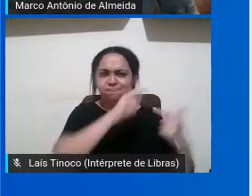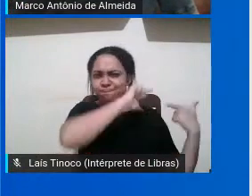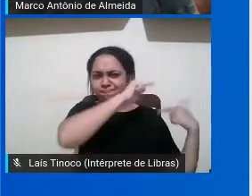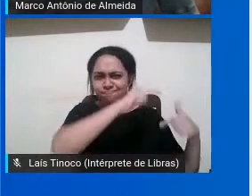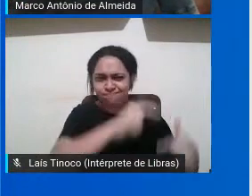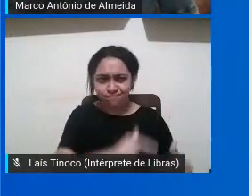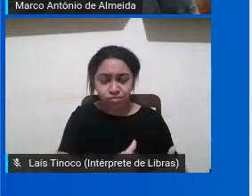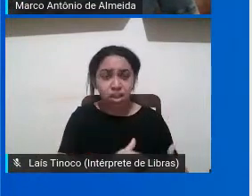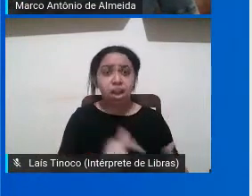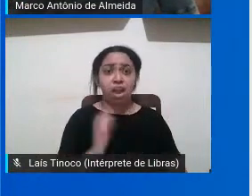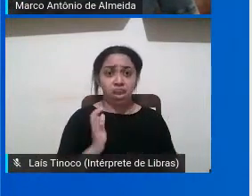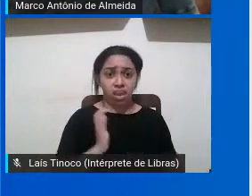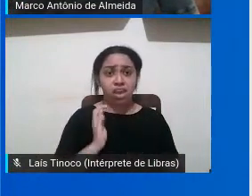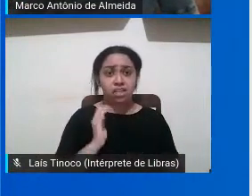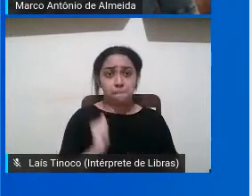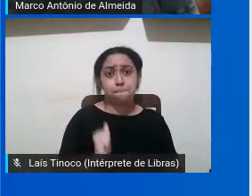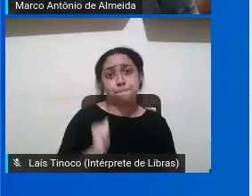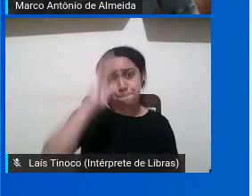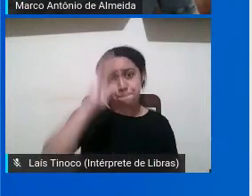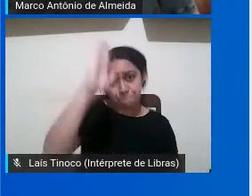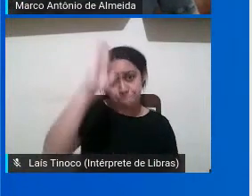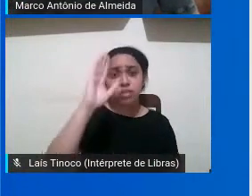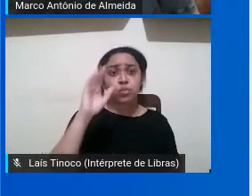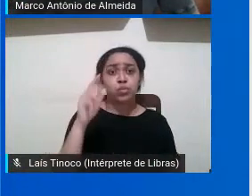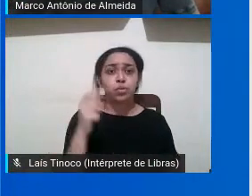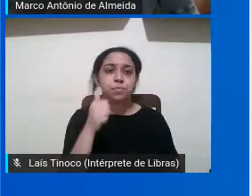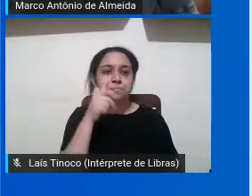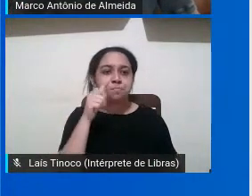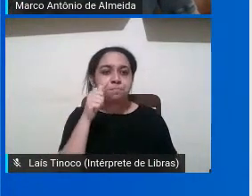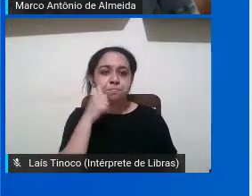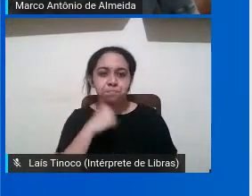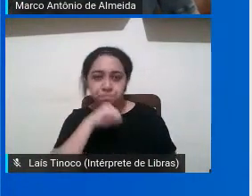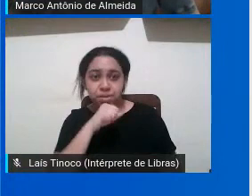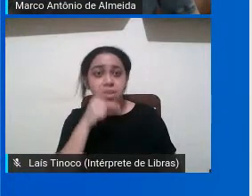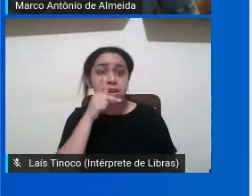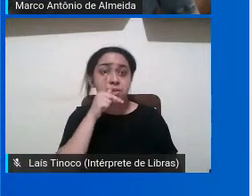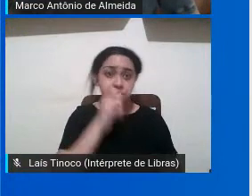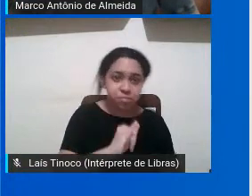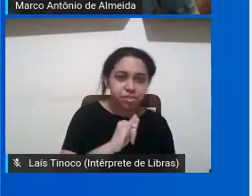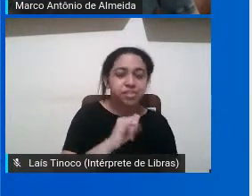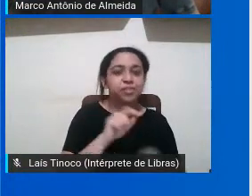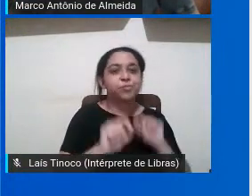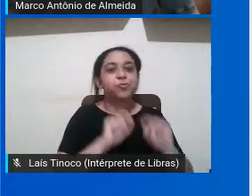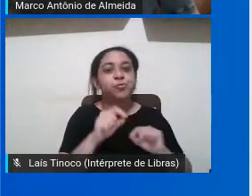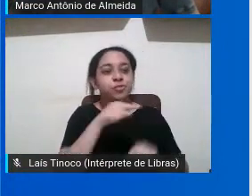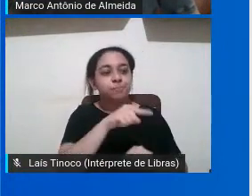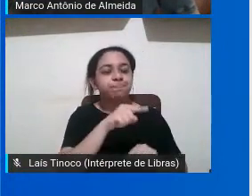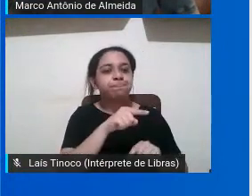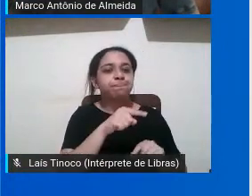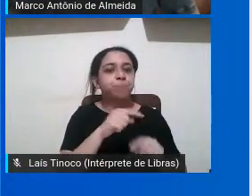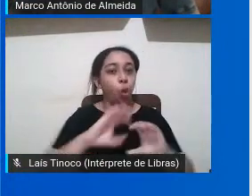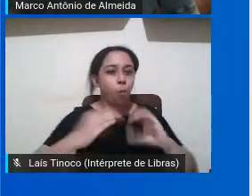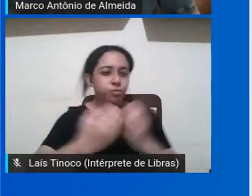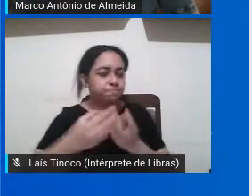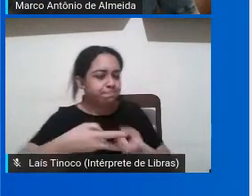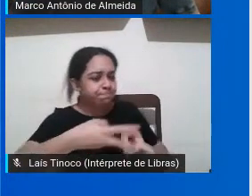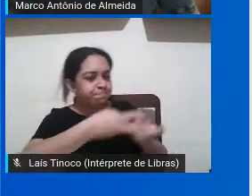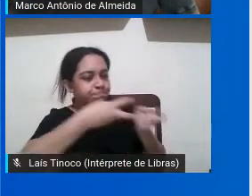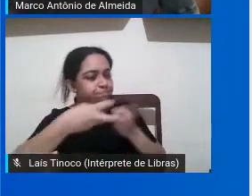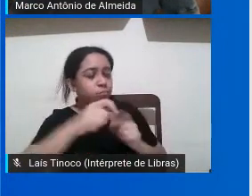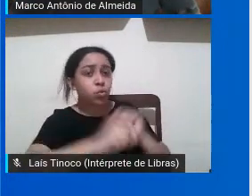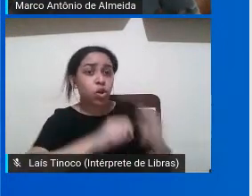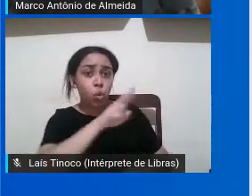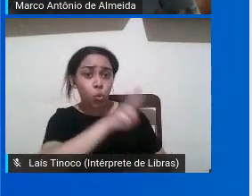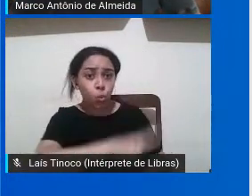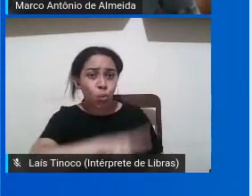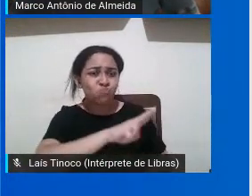cujos pais tinha instrução superior era visto pela família pela comunidade como alguém que tinha um uso muito